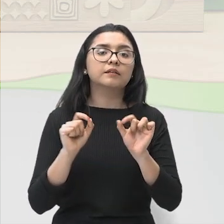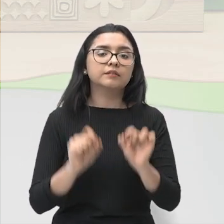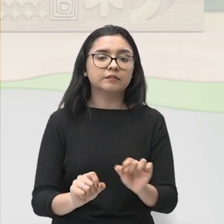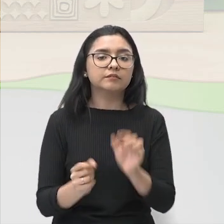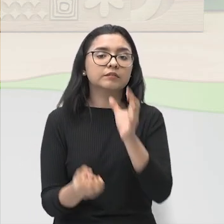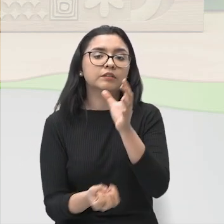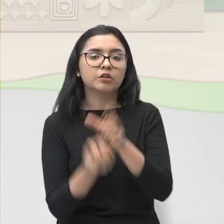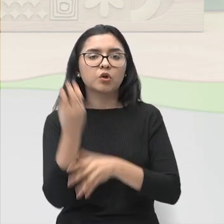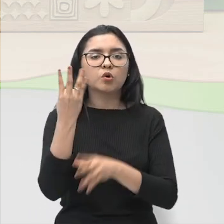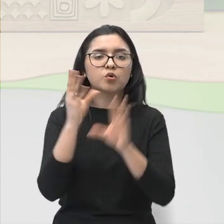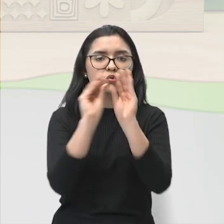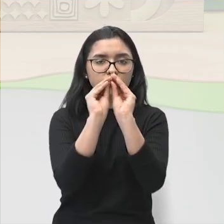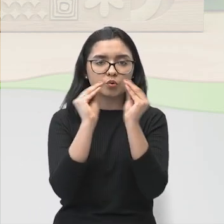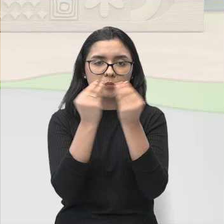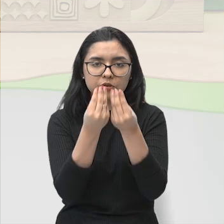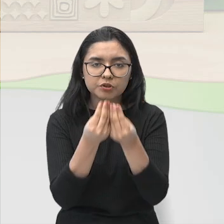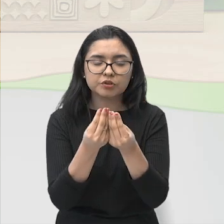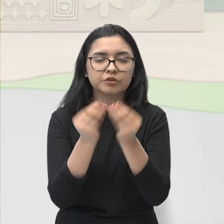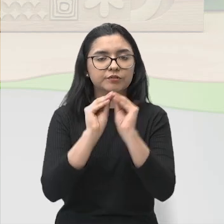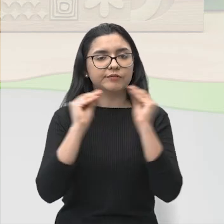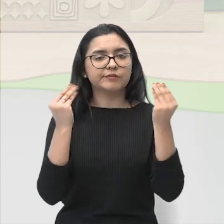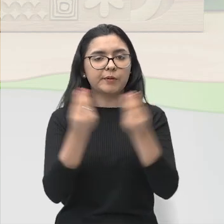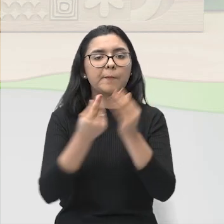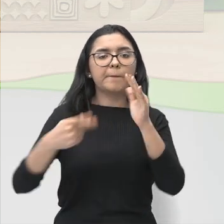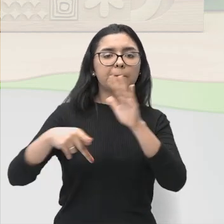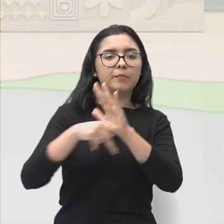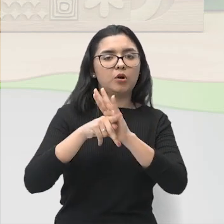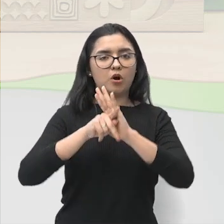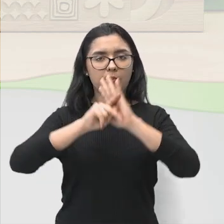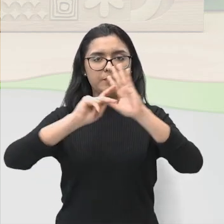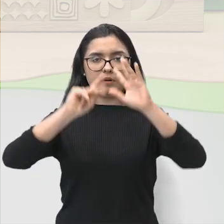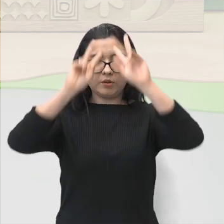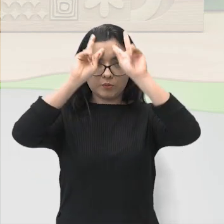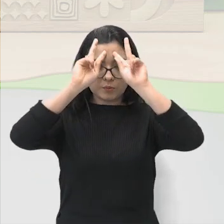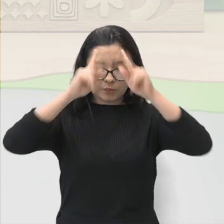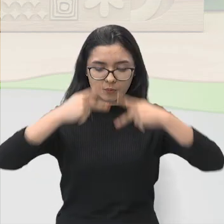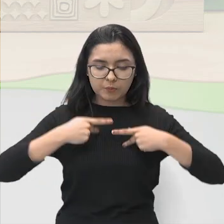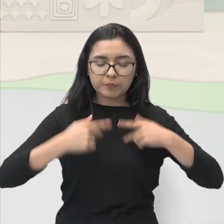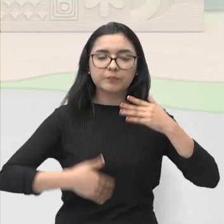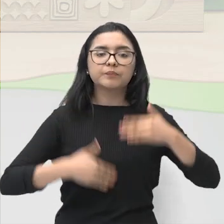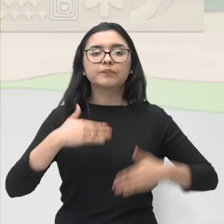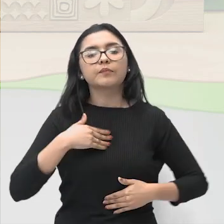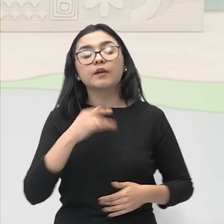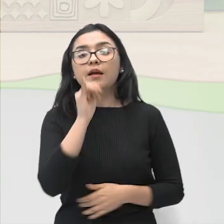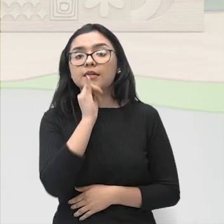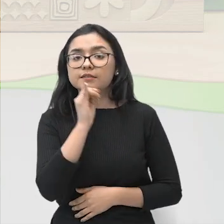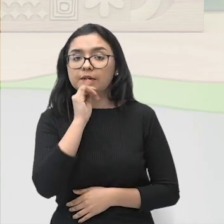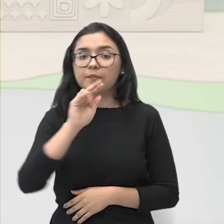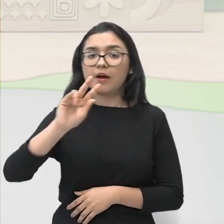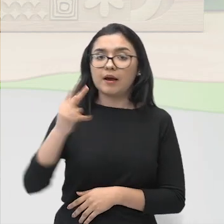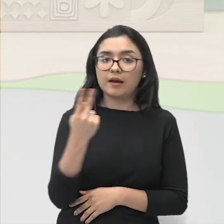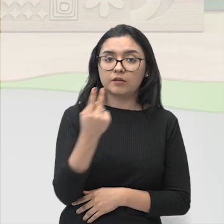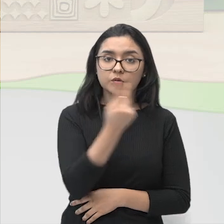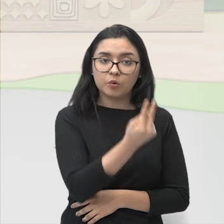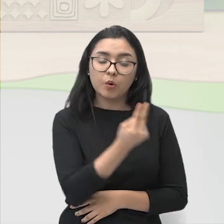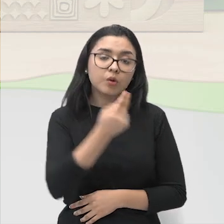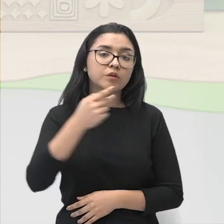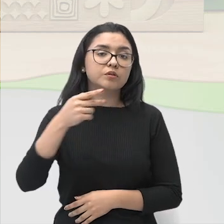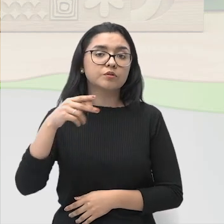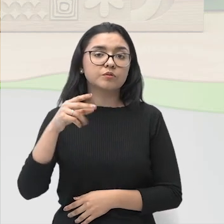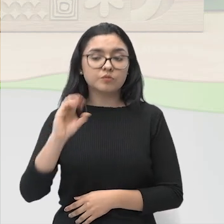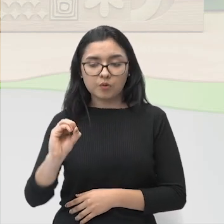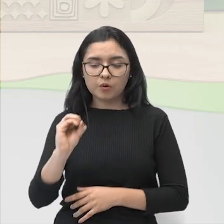formando substâncias constituintes do corpo humano. Como eu falei, como a água, H2O, né,